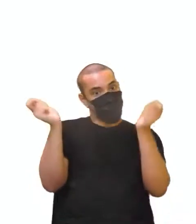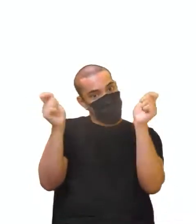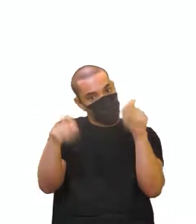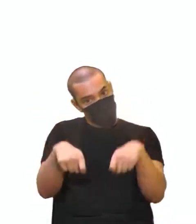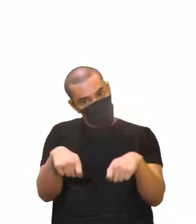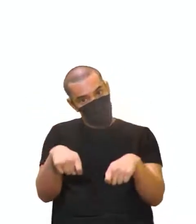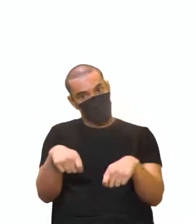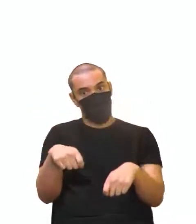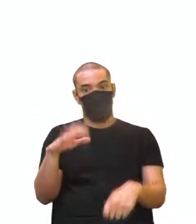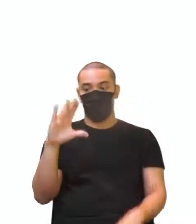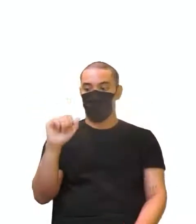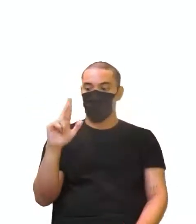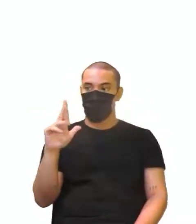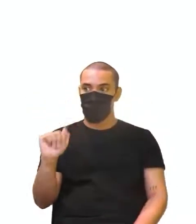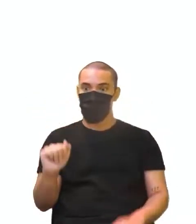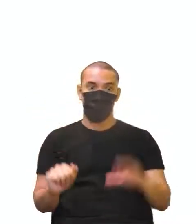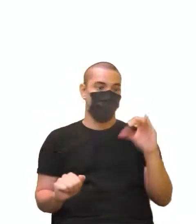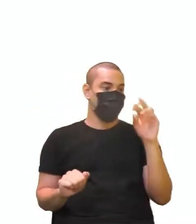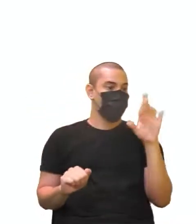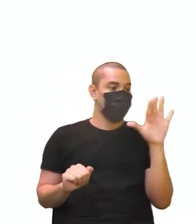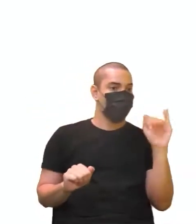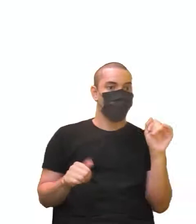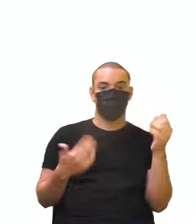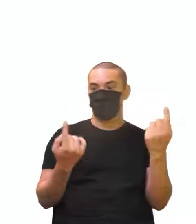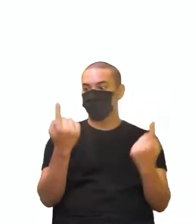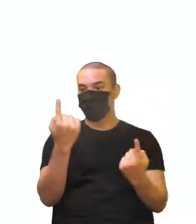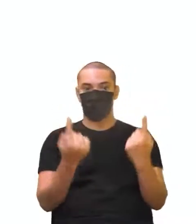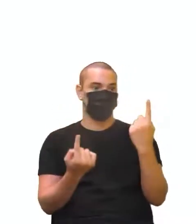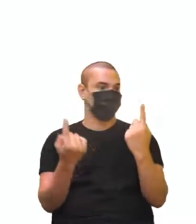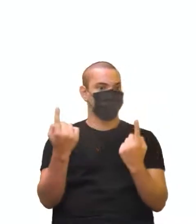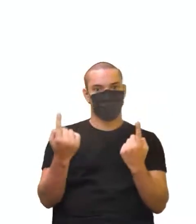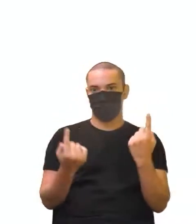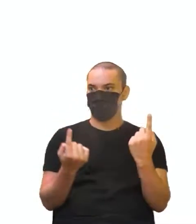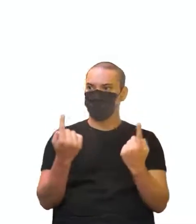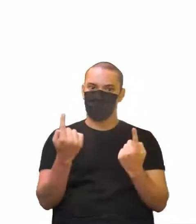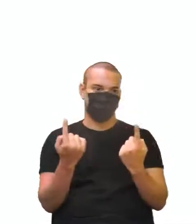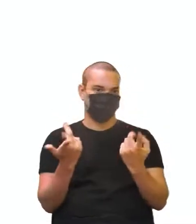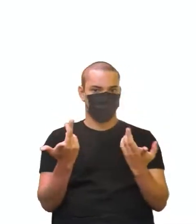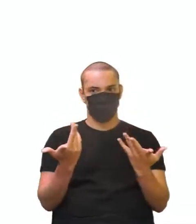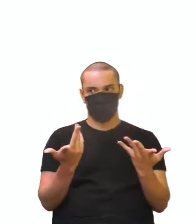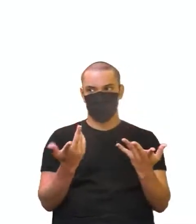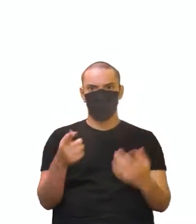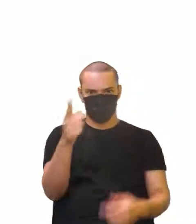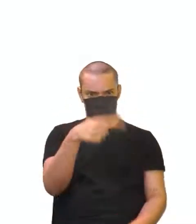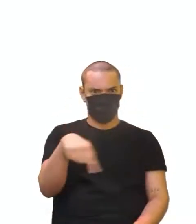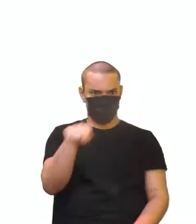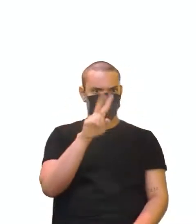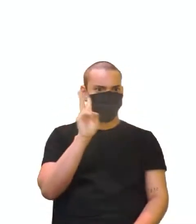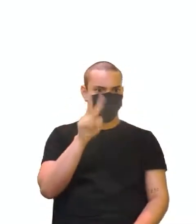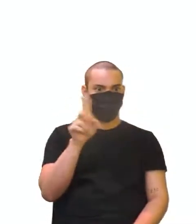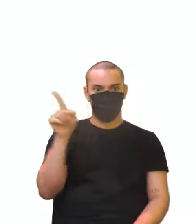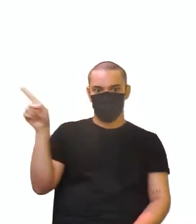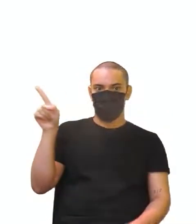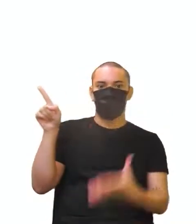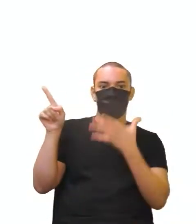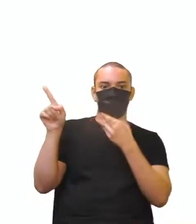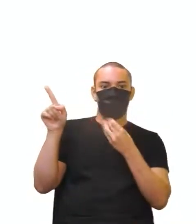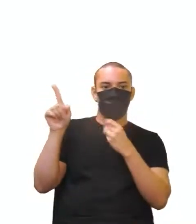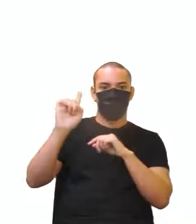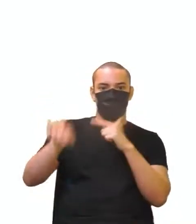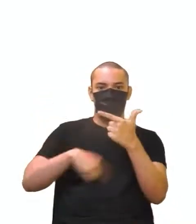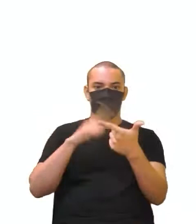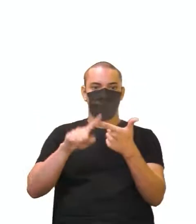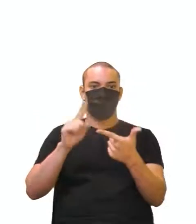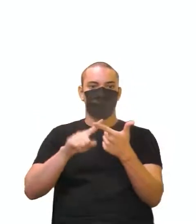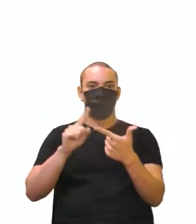sair cara ou sair coroa. O cara e a coroa. E aí... Vocês estão vendo na moeda ali, tem um cara primeiro e a